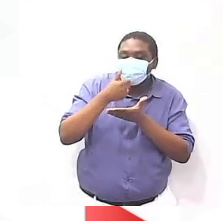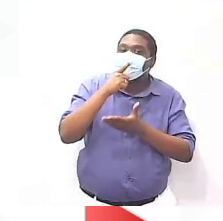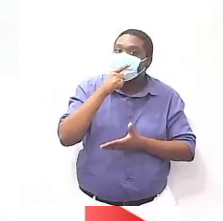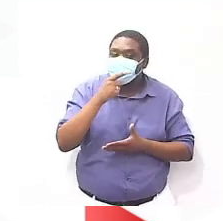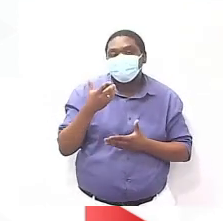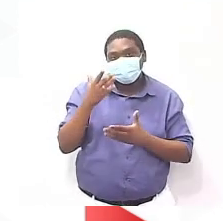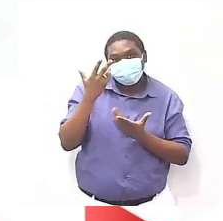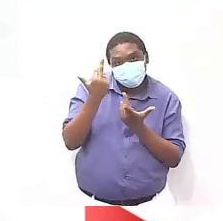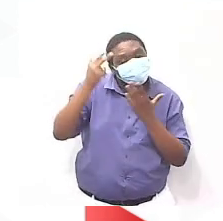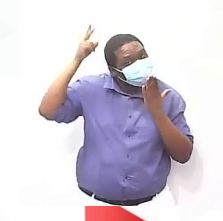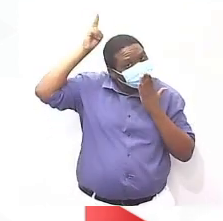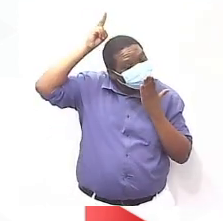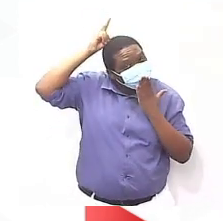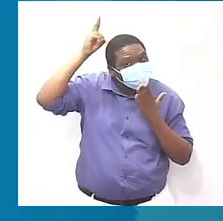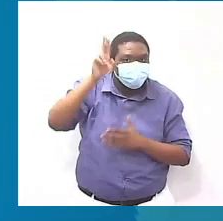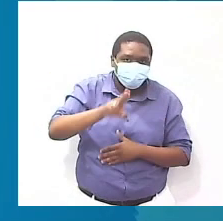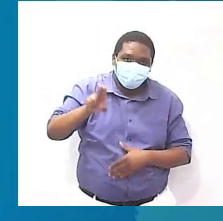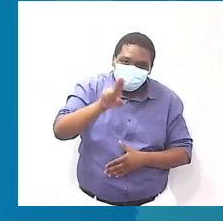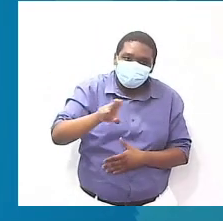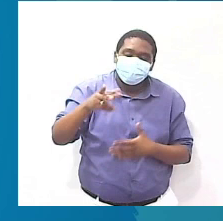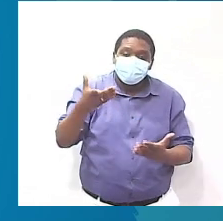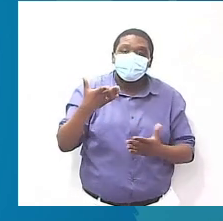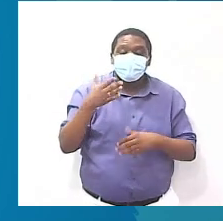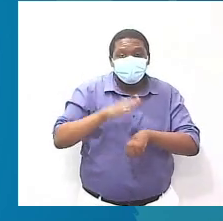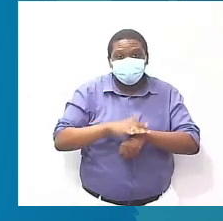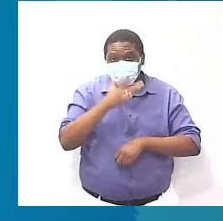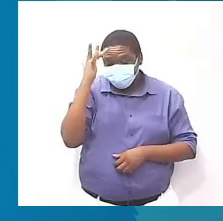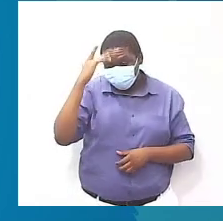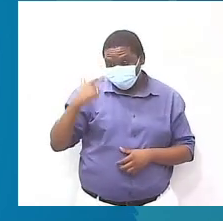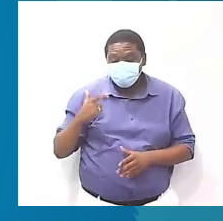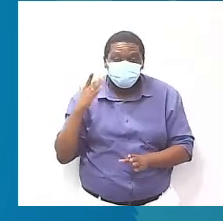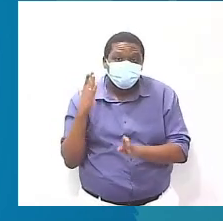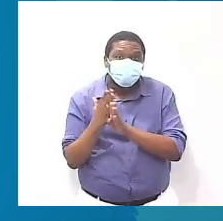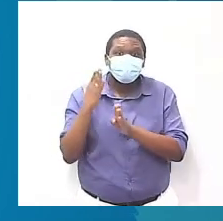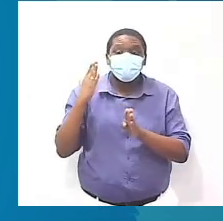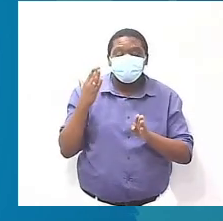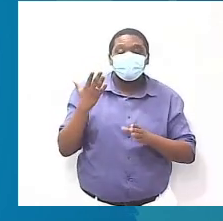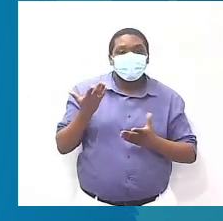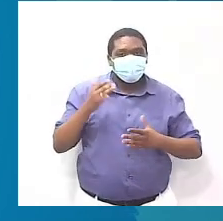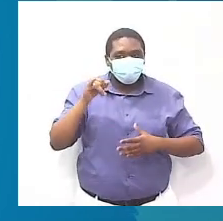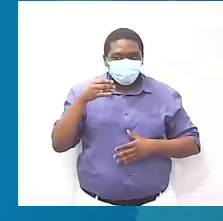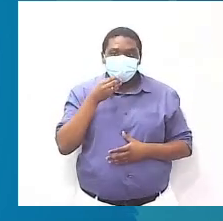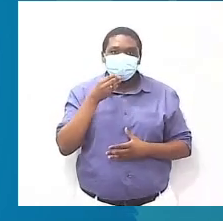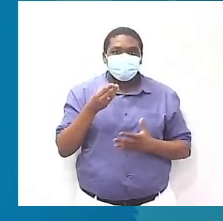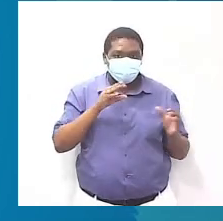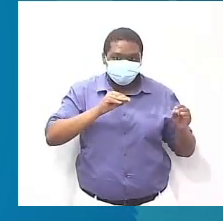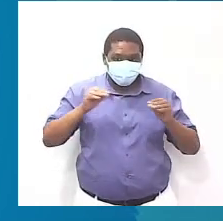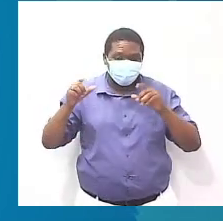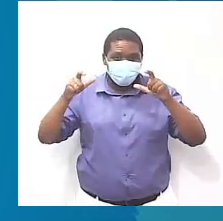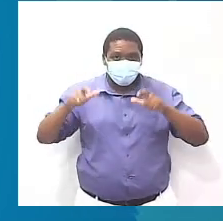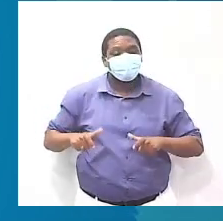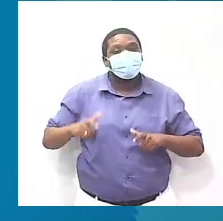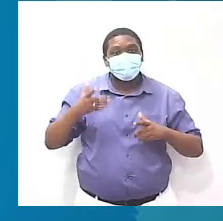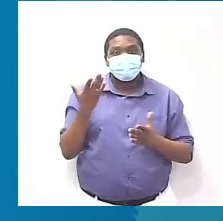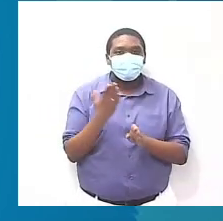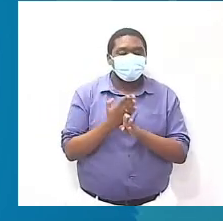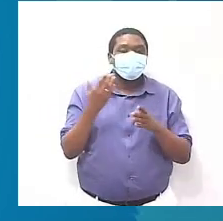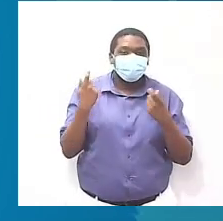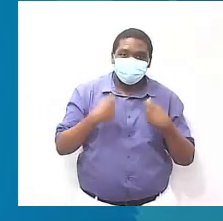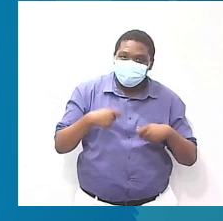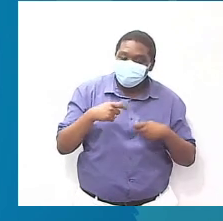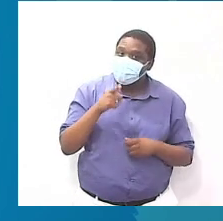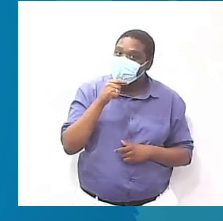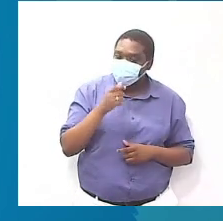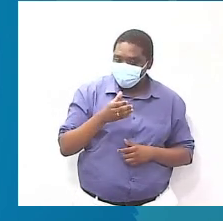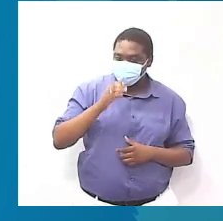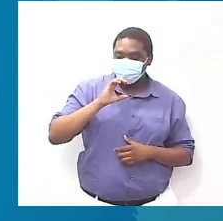Então, no momento que o homem descobre a oportunidade de se deslocar e percebe que ele precisa tomar água, senão